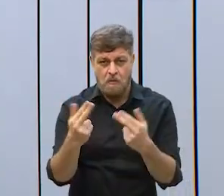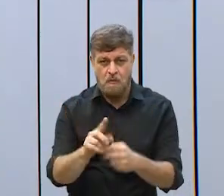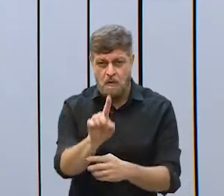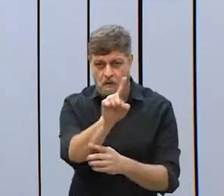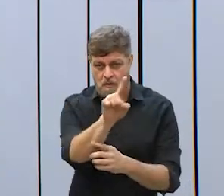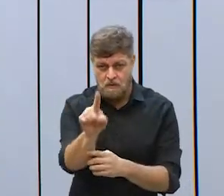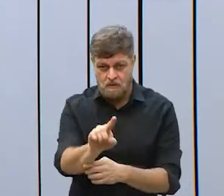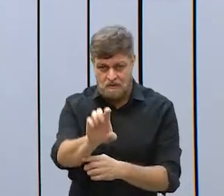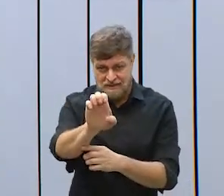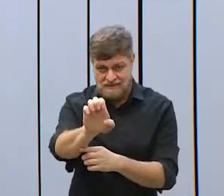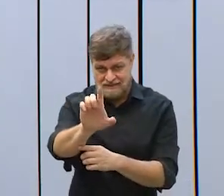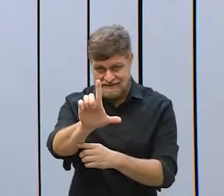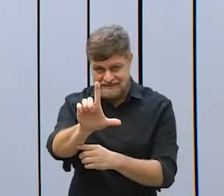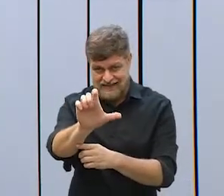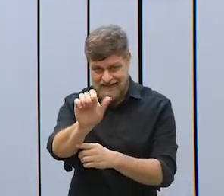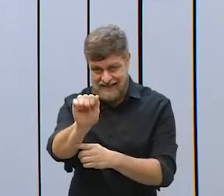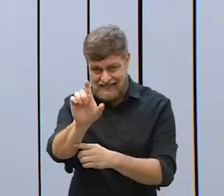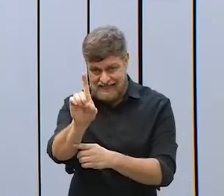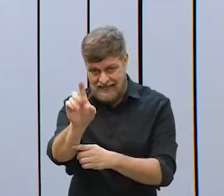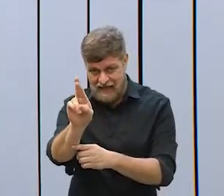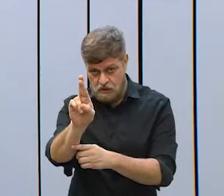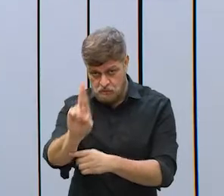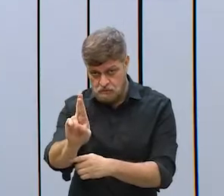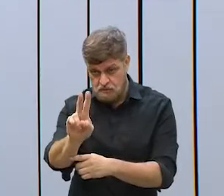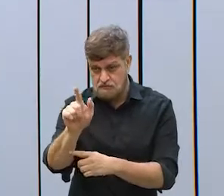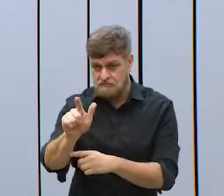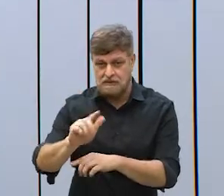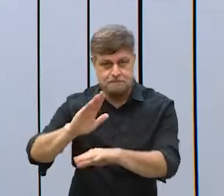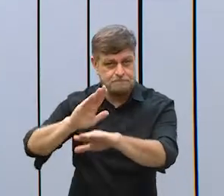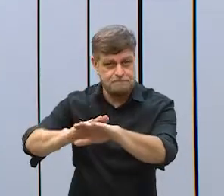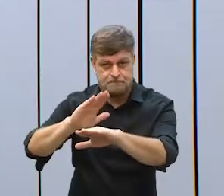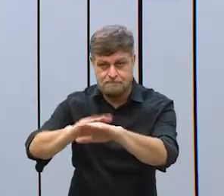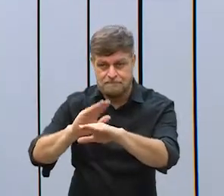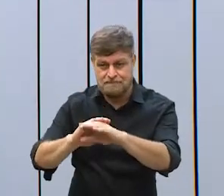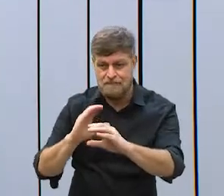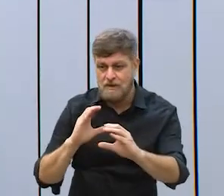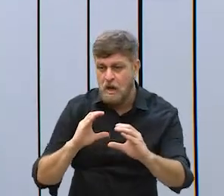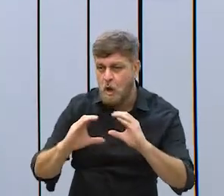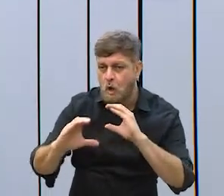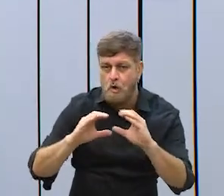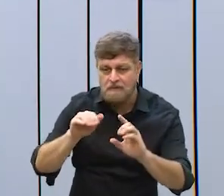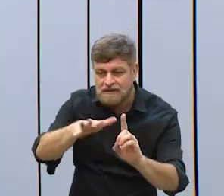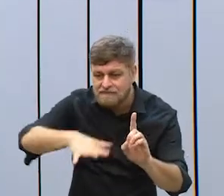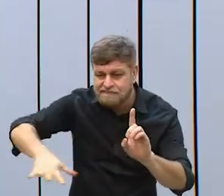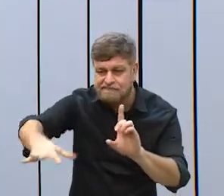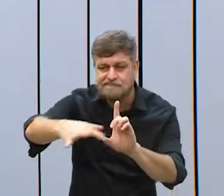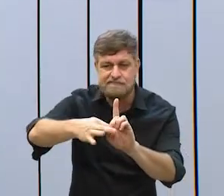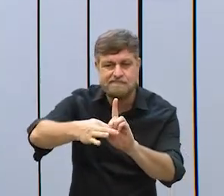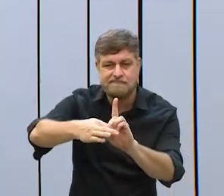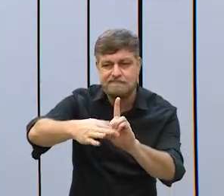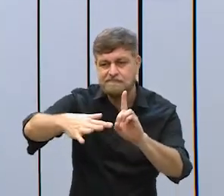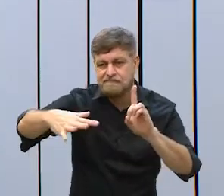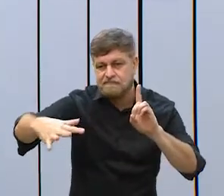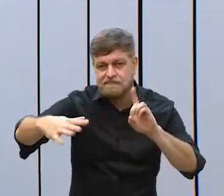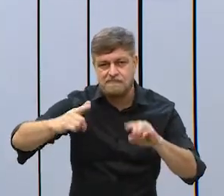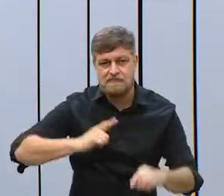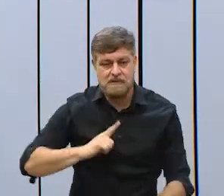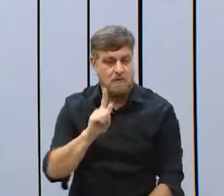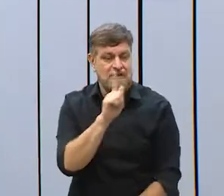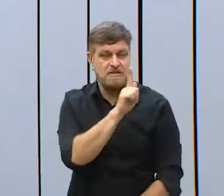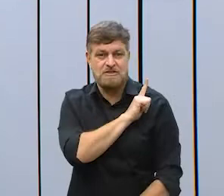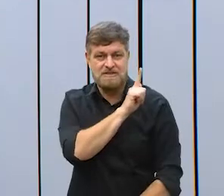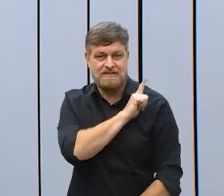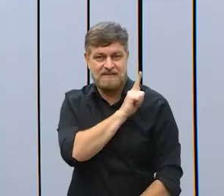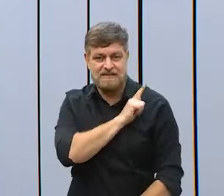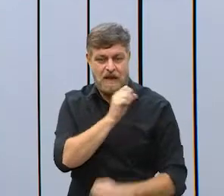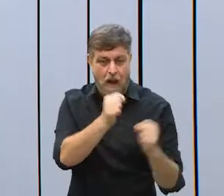tentando cuidar da zeladoria e não faz uma comunicação com a região. Ele não expõe, ele não gerencia, ele não